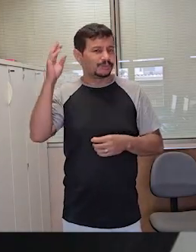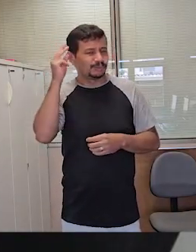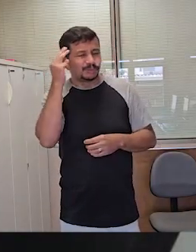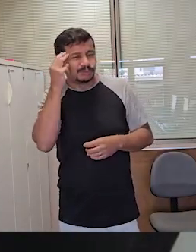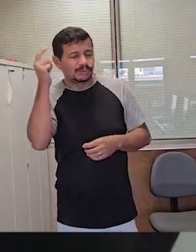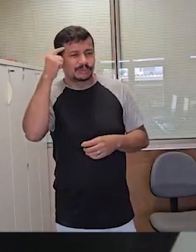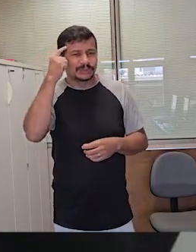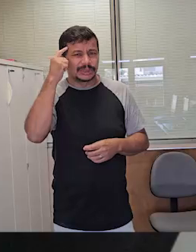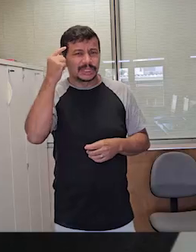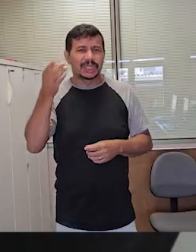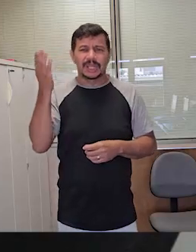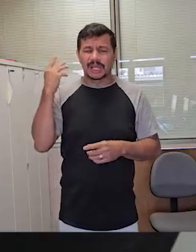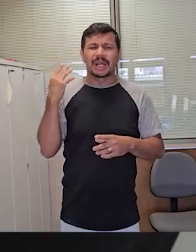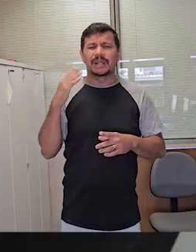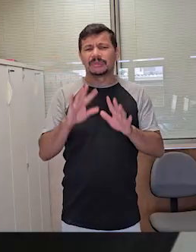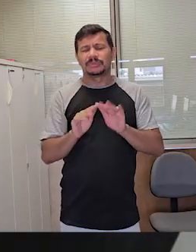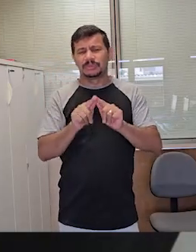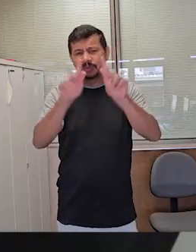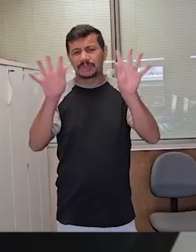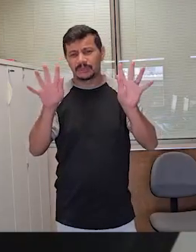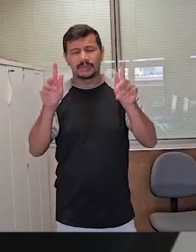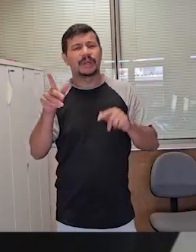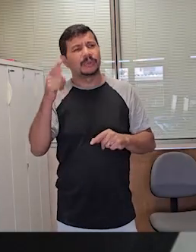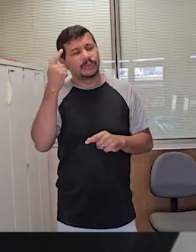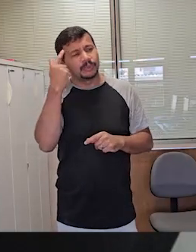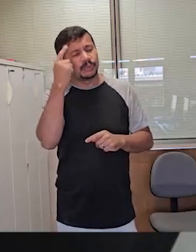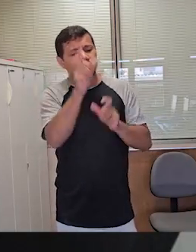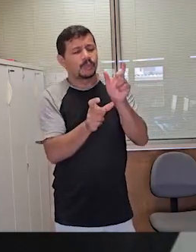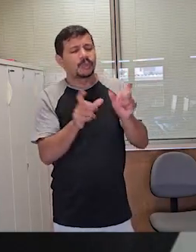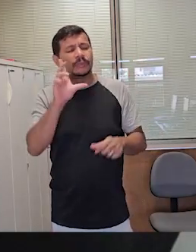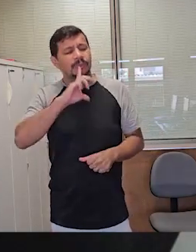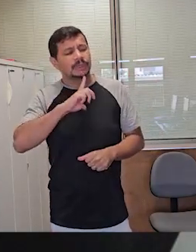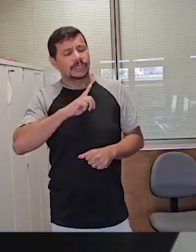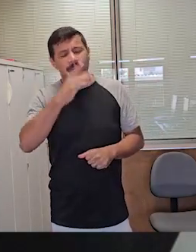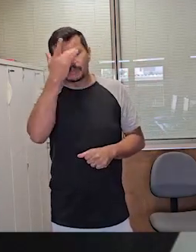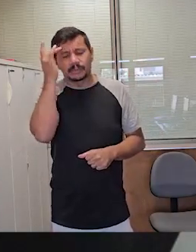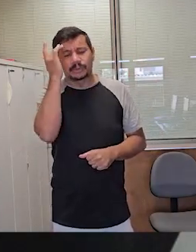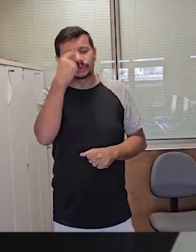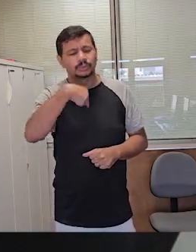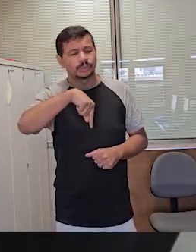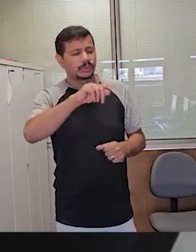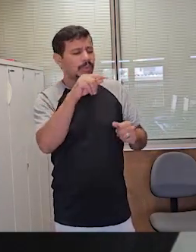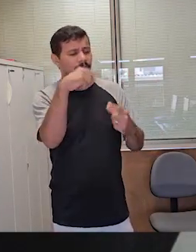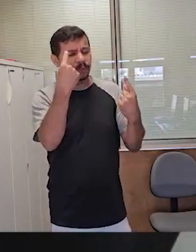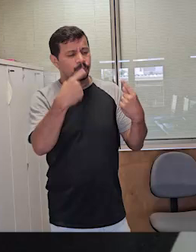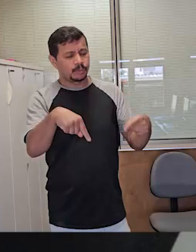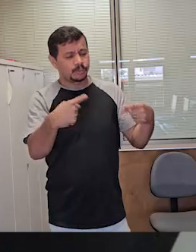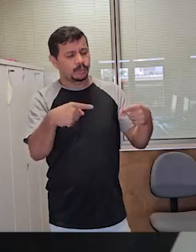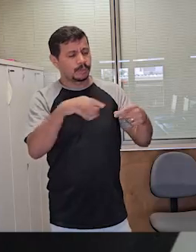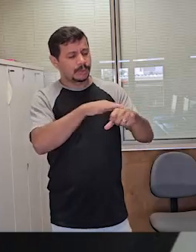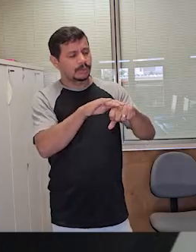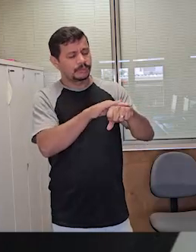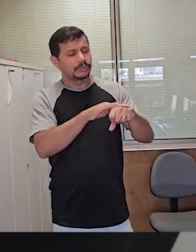pessoa. A gente tem alguns casos em Guarulhos que a gente não vai trazer nome de empresa nem ninguém aqui, mas a gente tem casos de pessoas que a gente faz entrevista lá